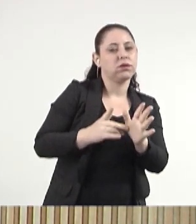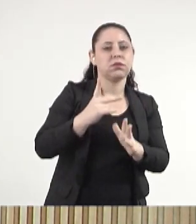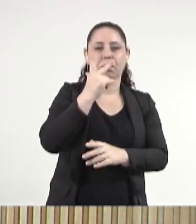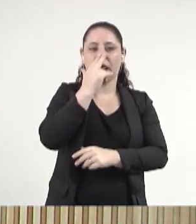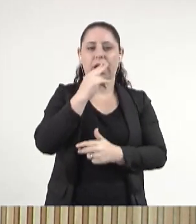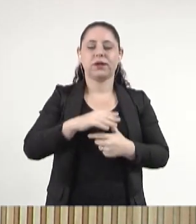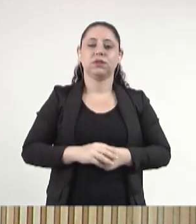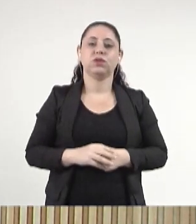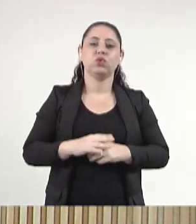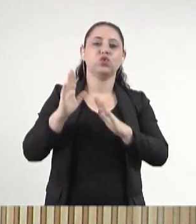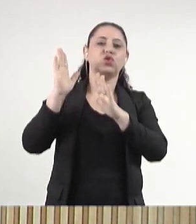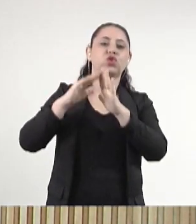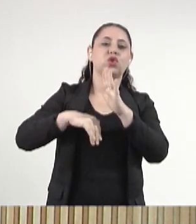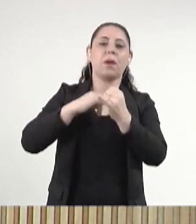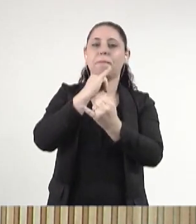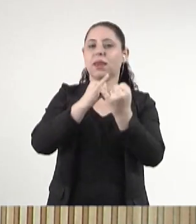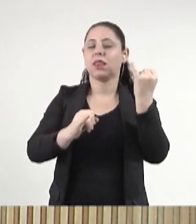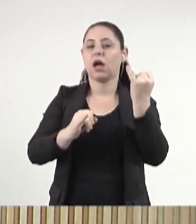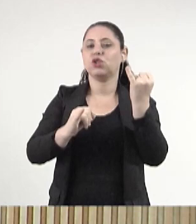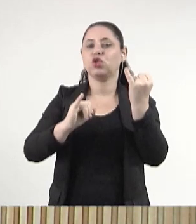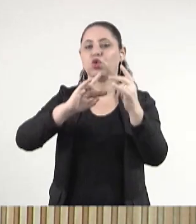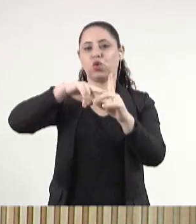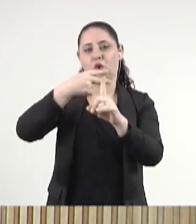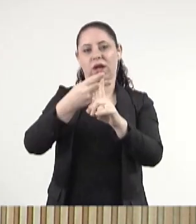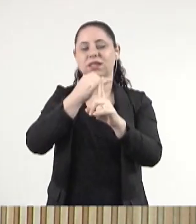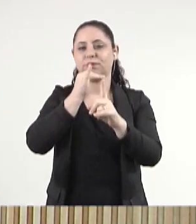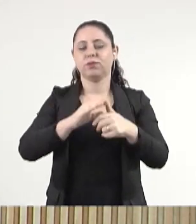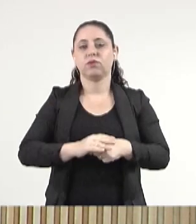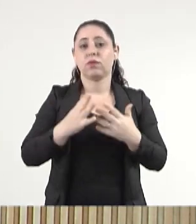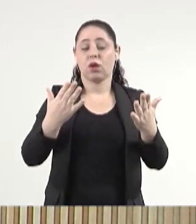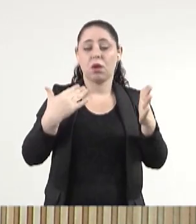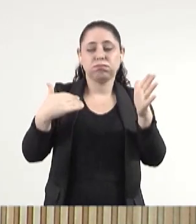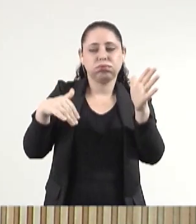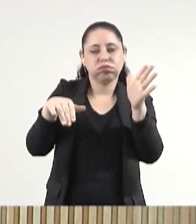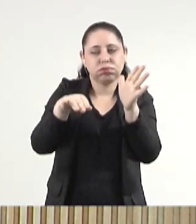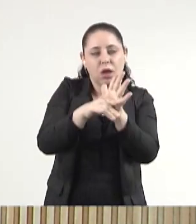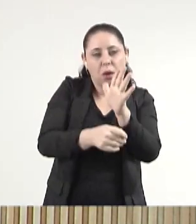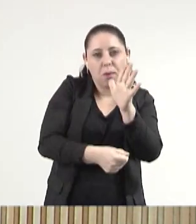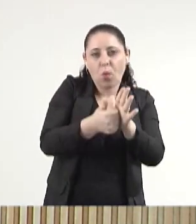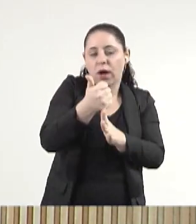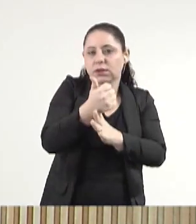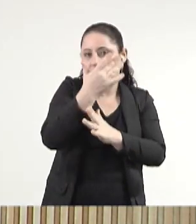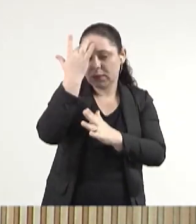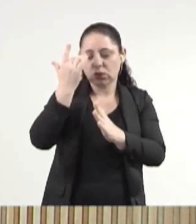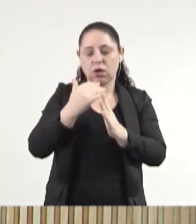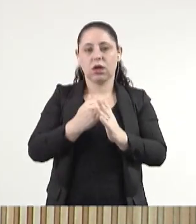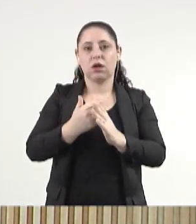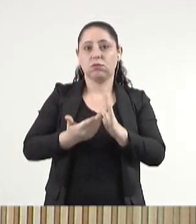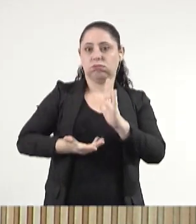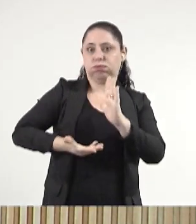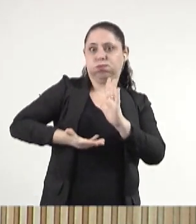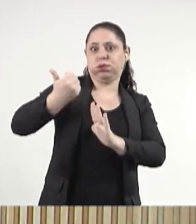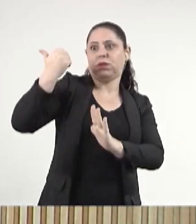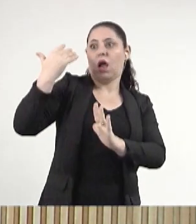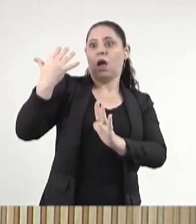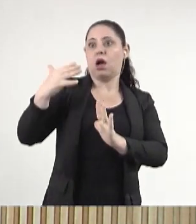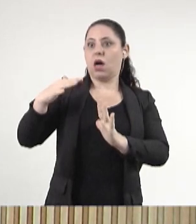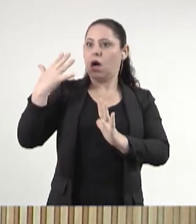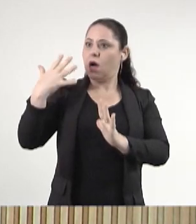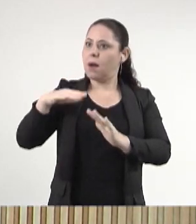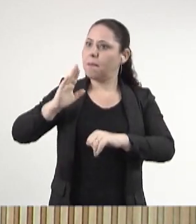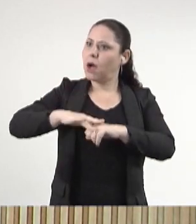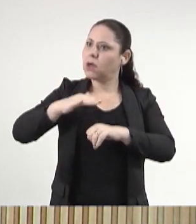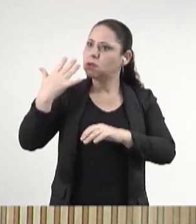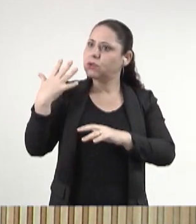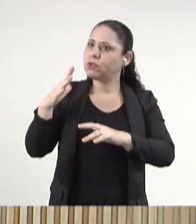aquele famoso desconto metade do dobro, né? Quando vai chegando próximo à data das ofertas, o comércio levanta o preço, aumenta o